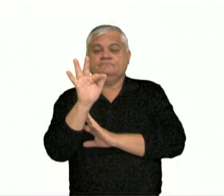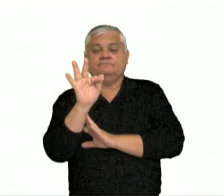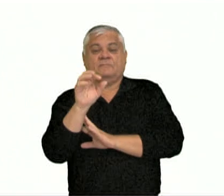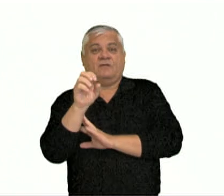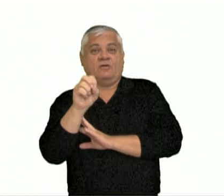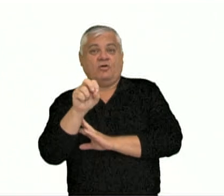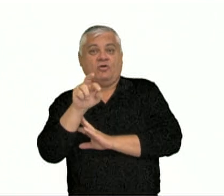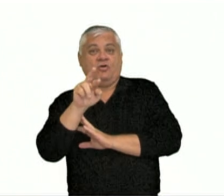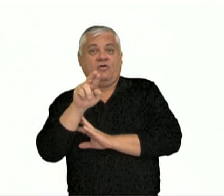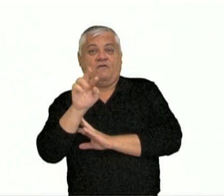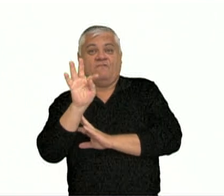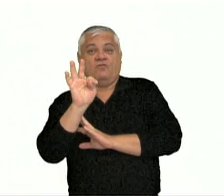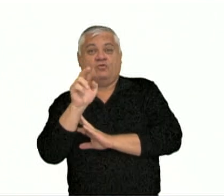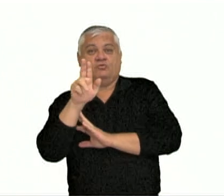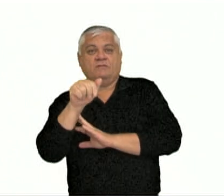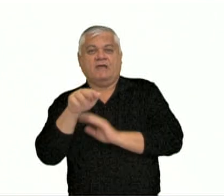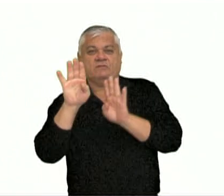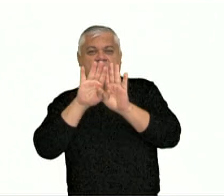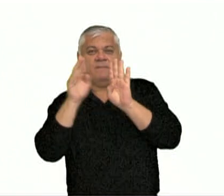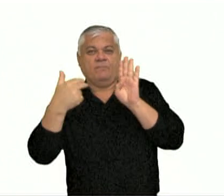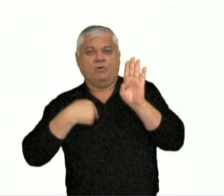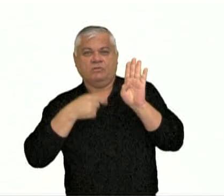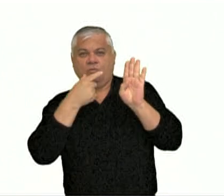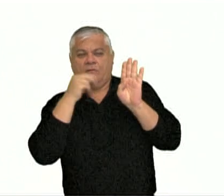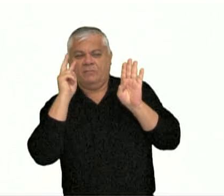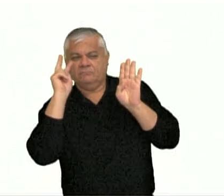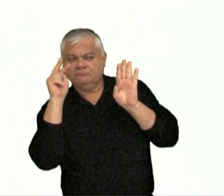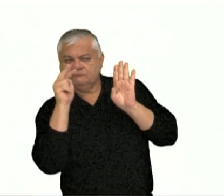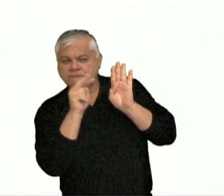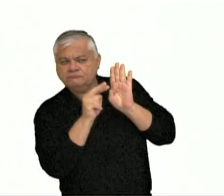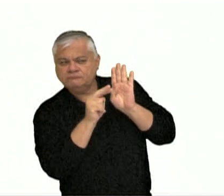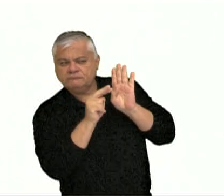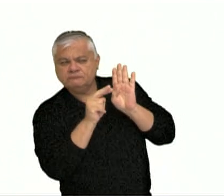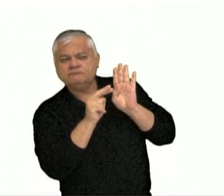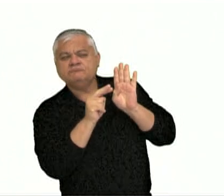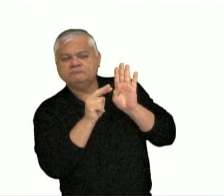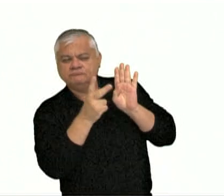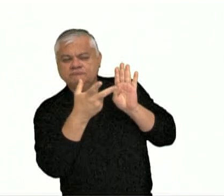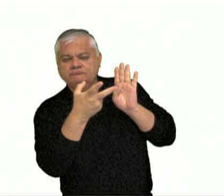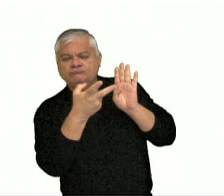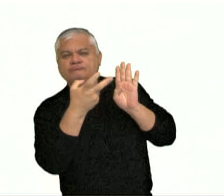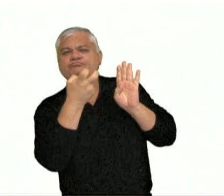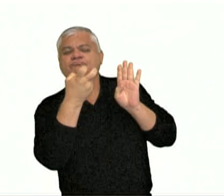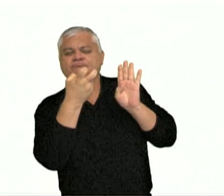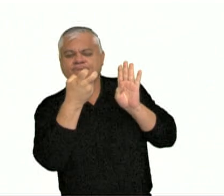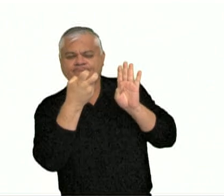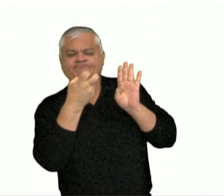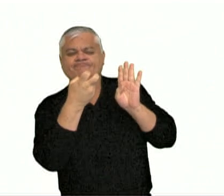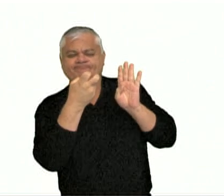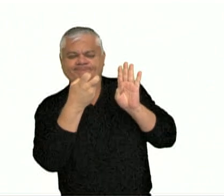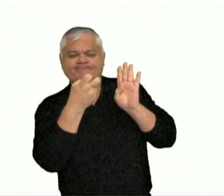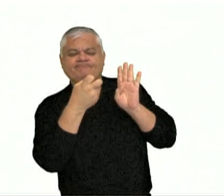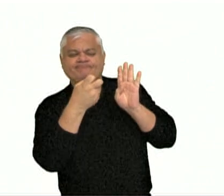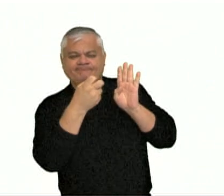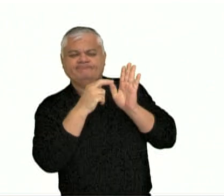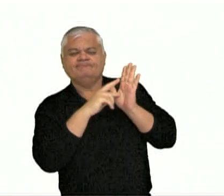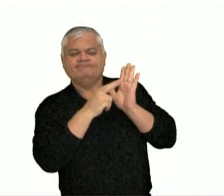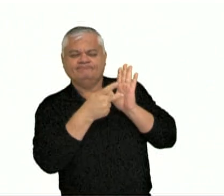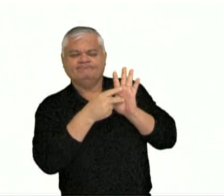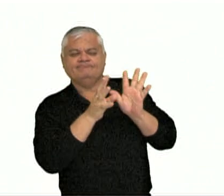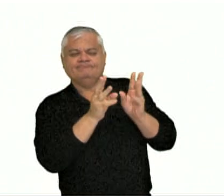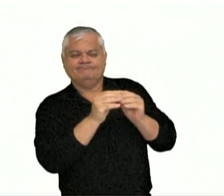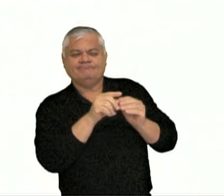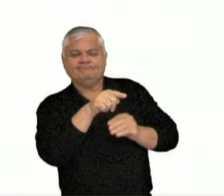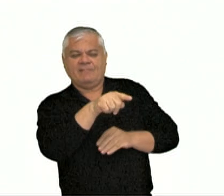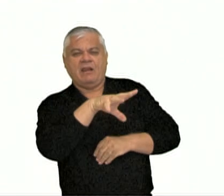Fortunato, à porta onde ficara, saboreou tranquilo essa explosão de dor moral, que foi longa, muito